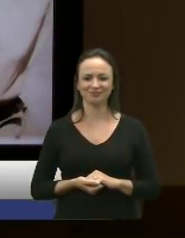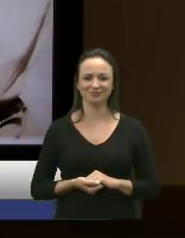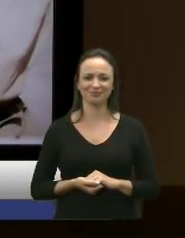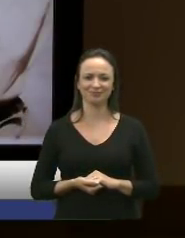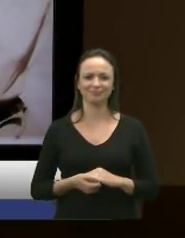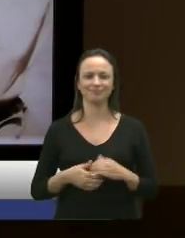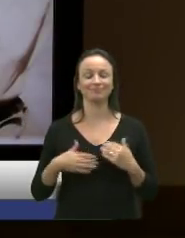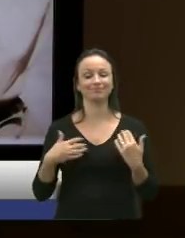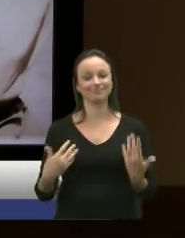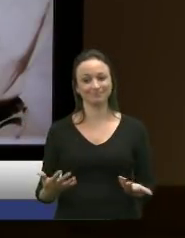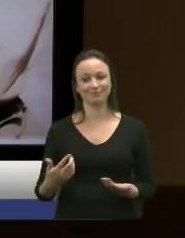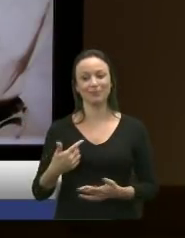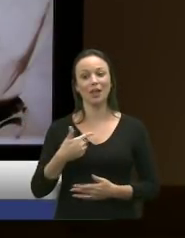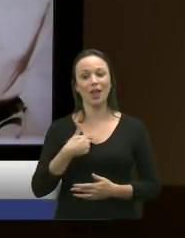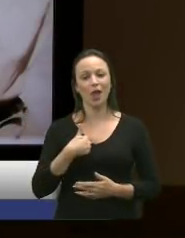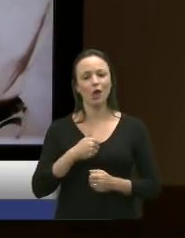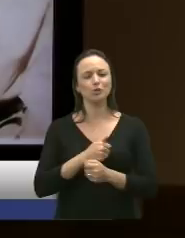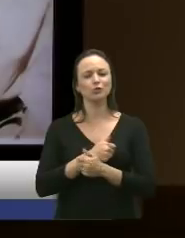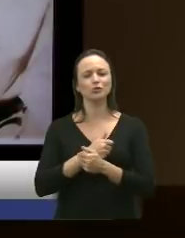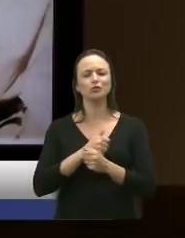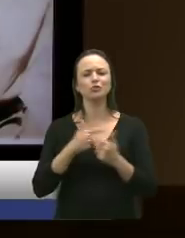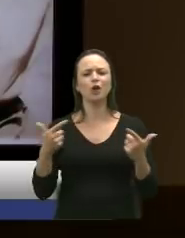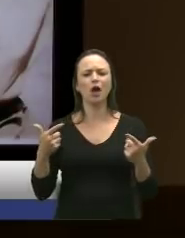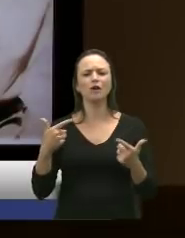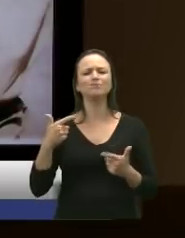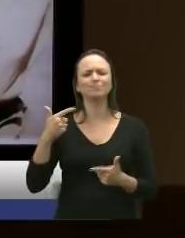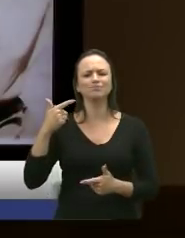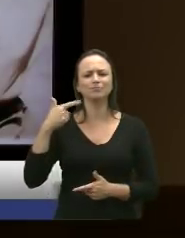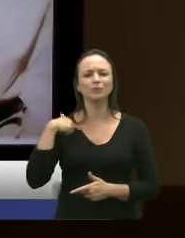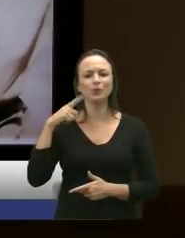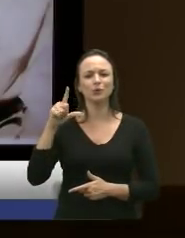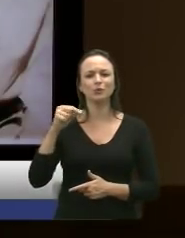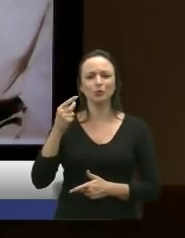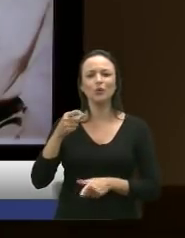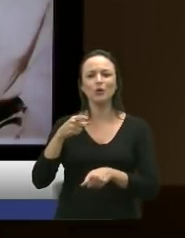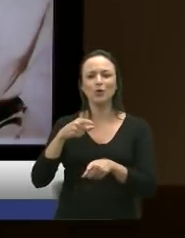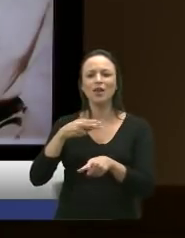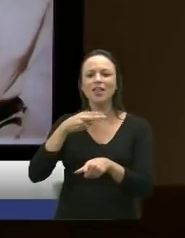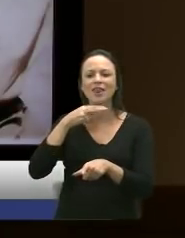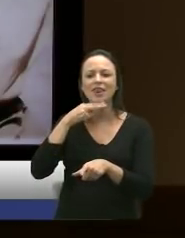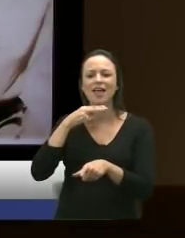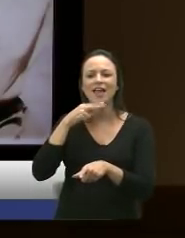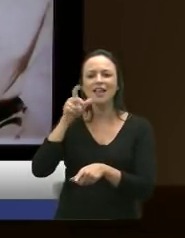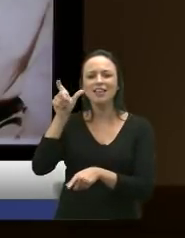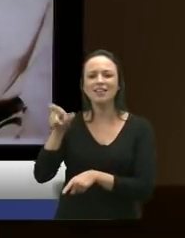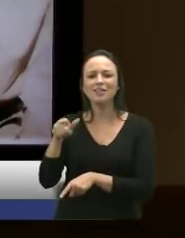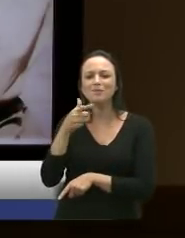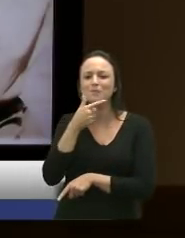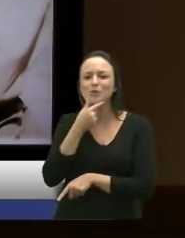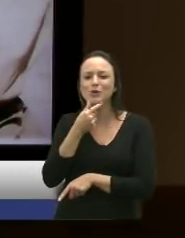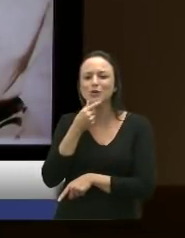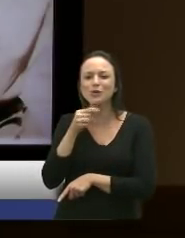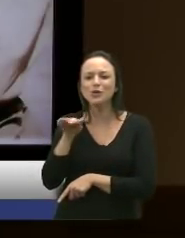E eu tive sorte de encontrar o neto desse garotinho.